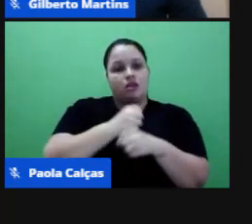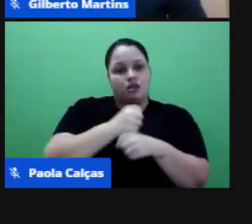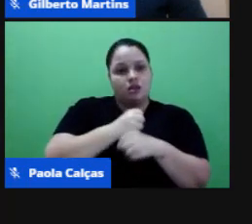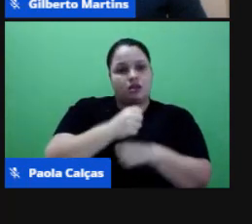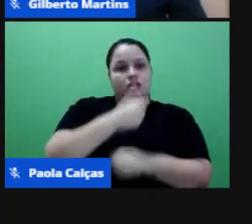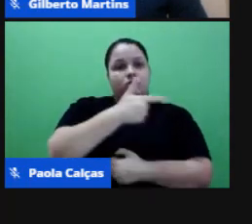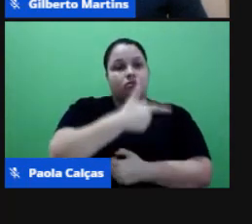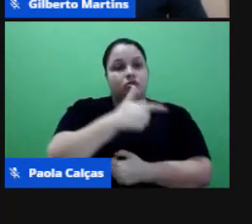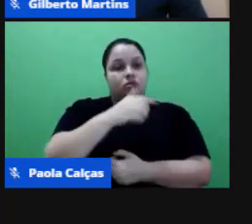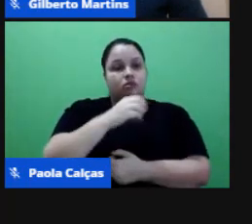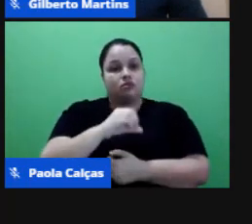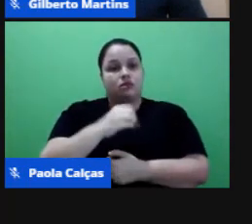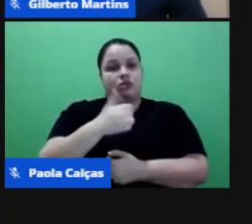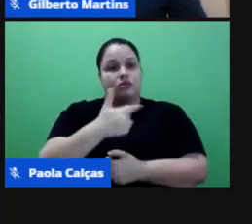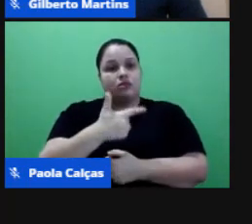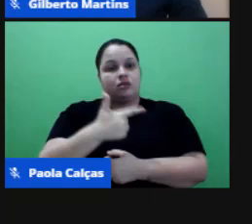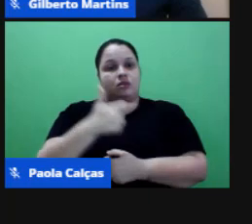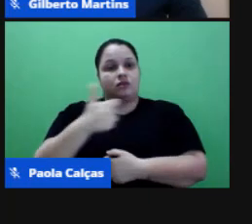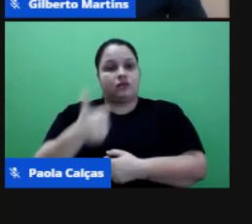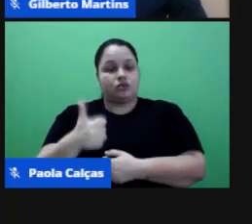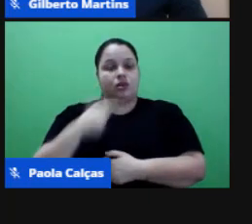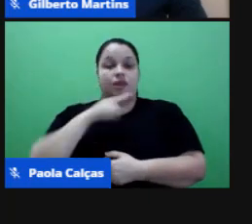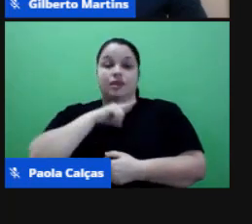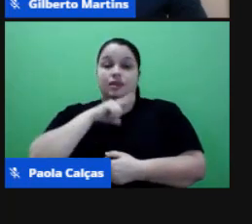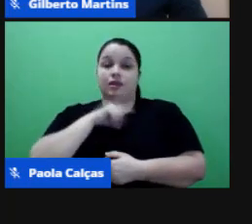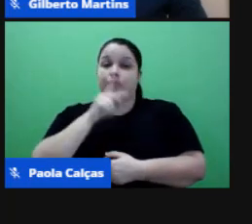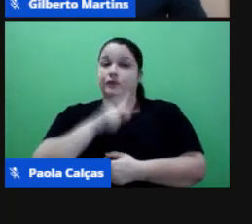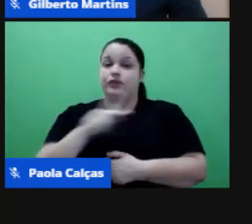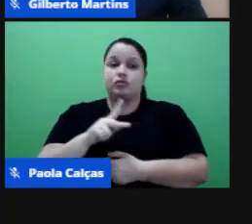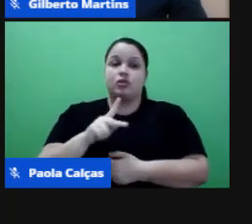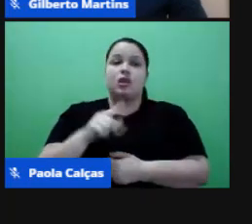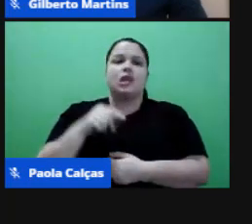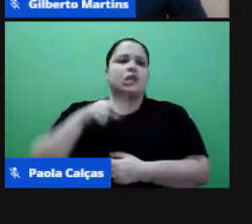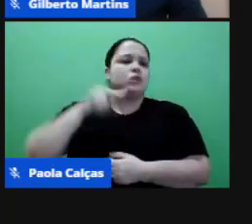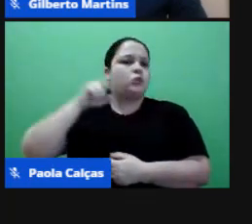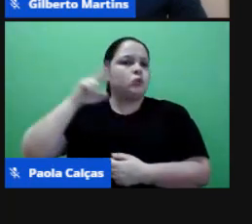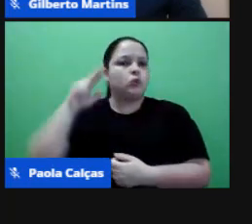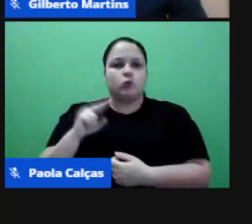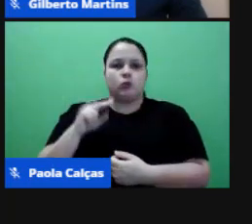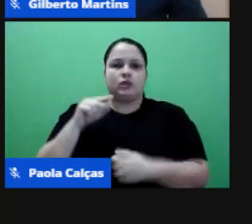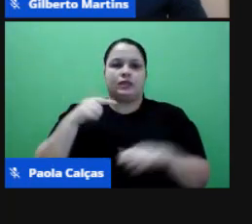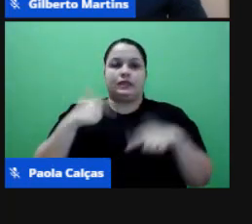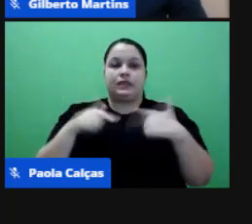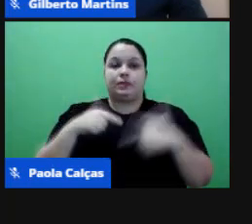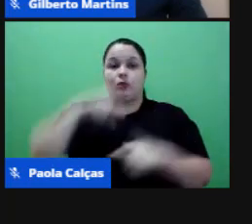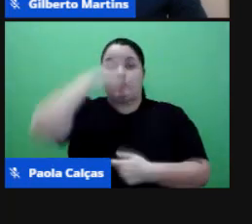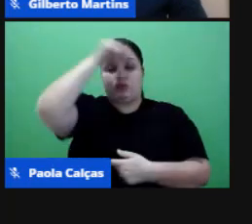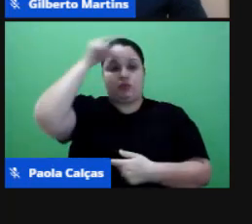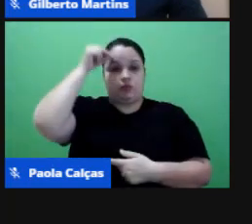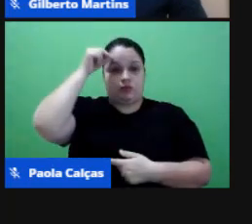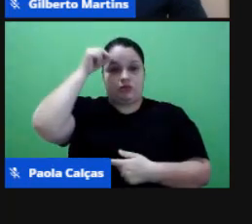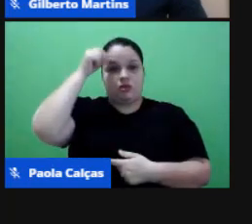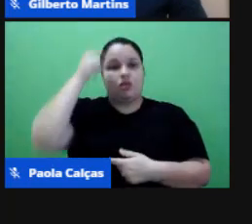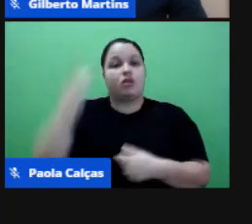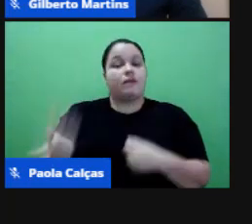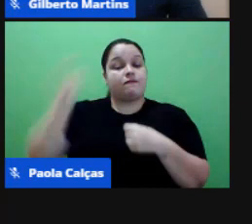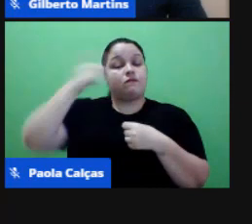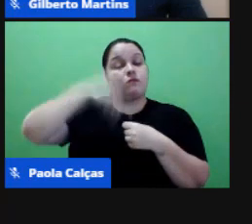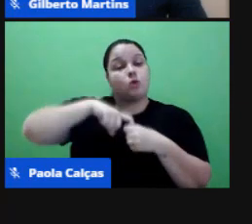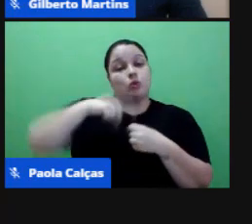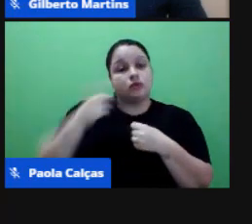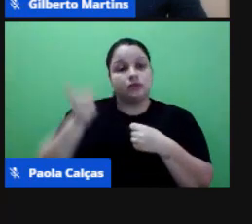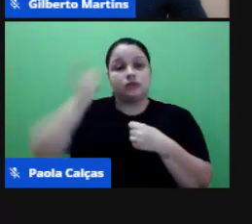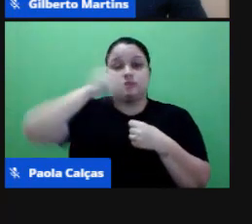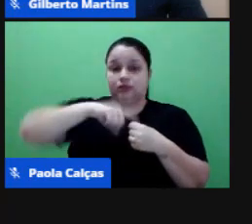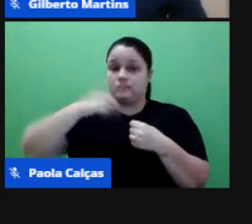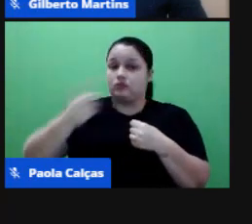2021, nós estamos tendo um professor que nunca trabalhou na rede. Então, nós estamos retomando esses